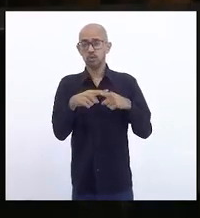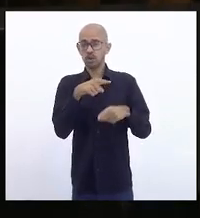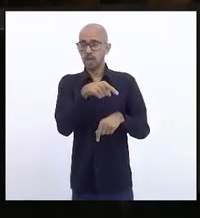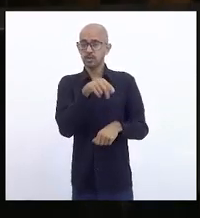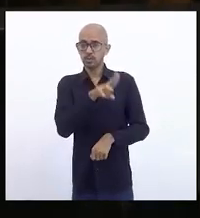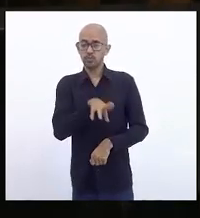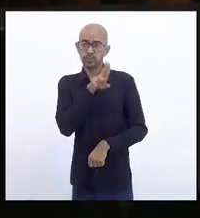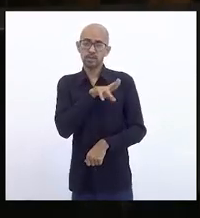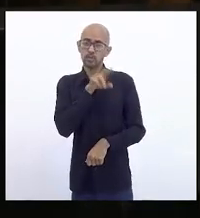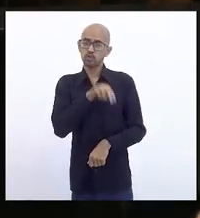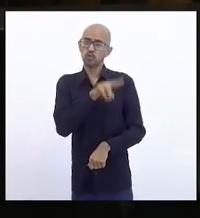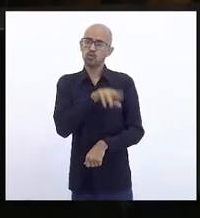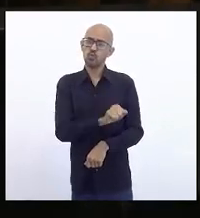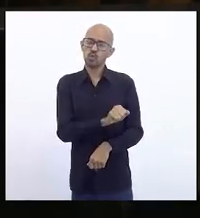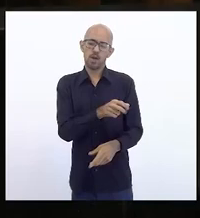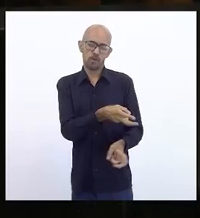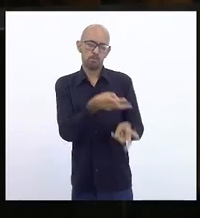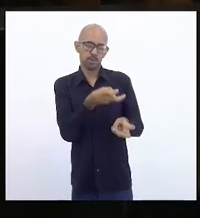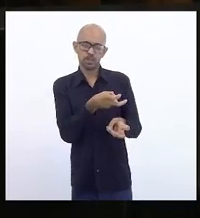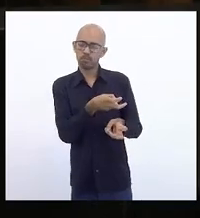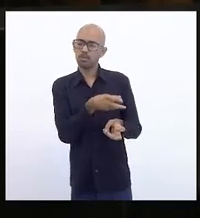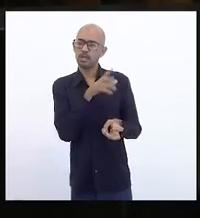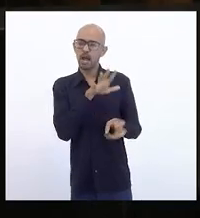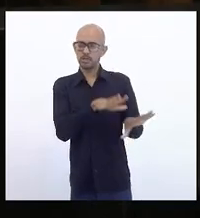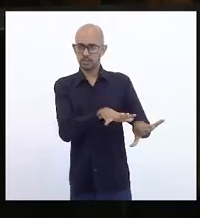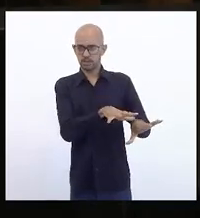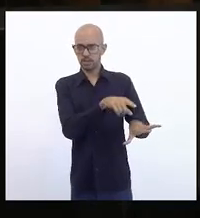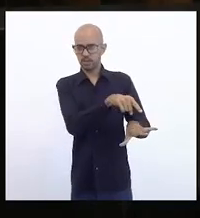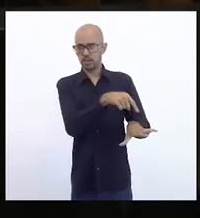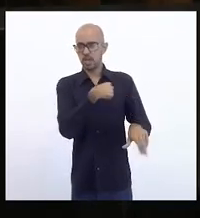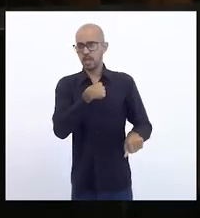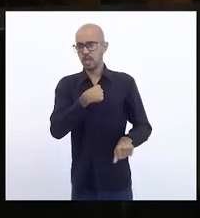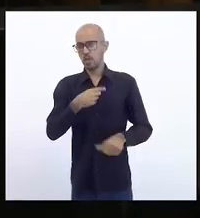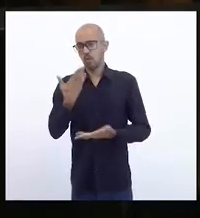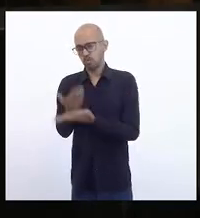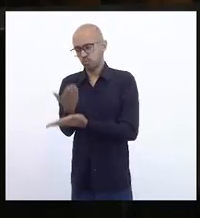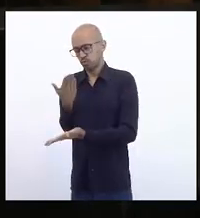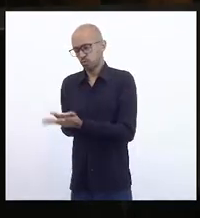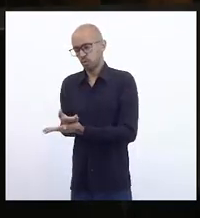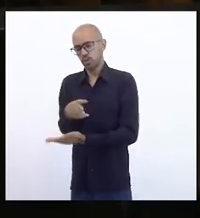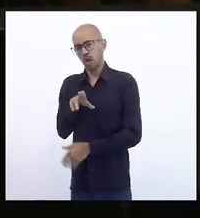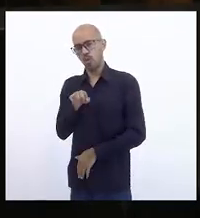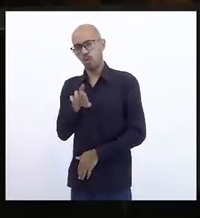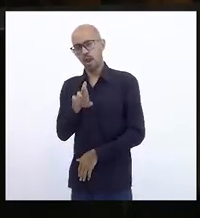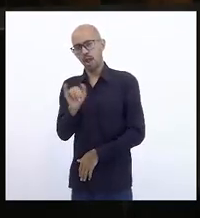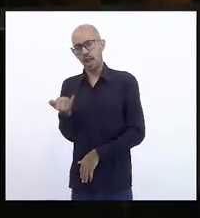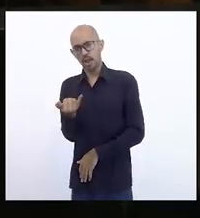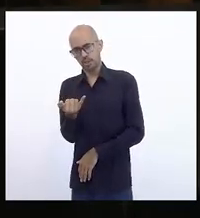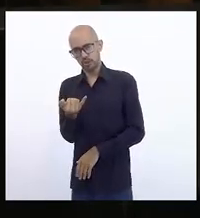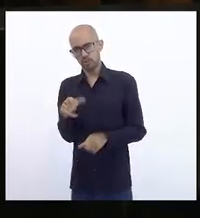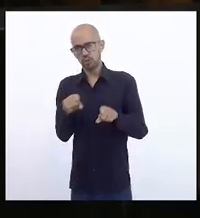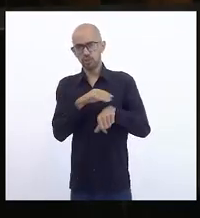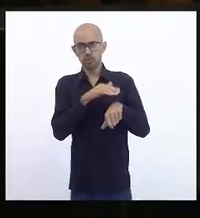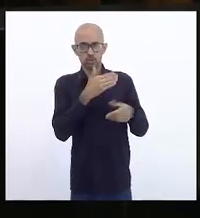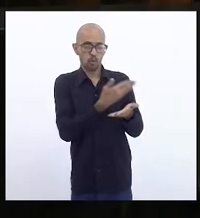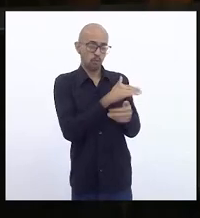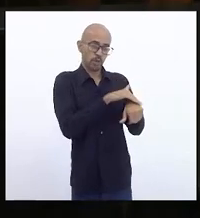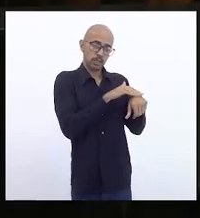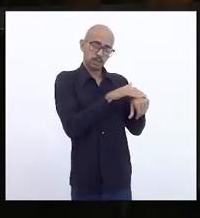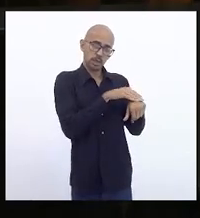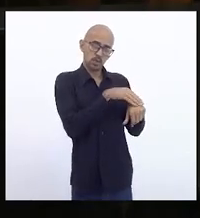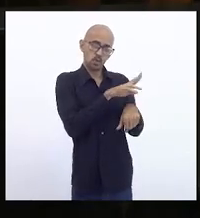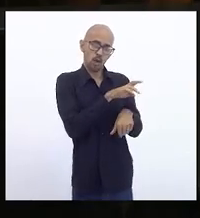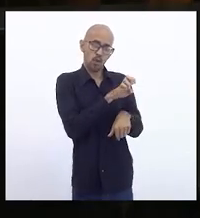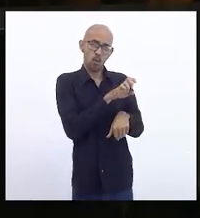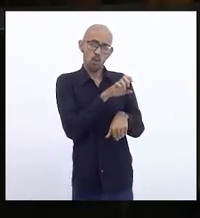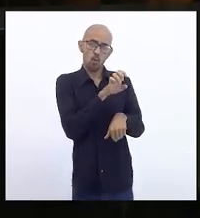tal. Eu, enquanto estudante da UERJ, em conversa, inclusive, com diversos estudantes da UESO, a gente sempre